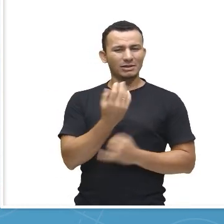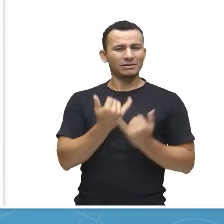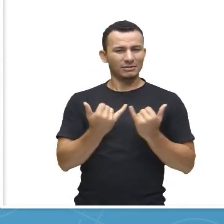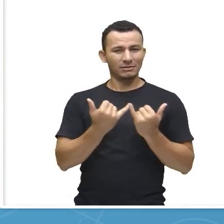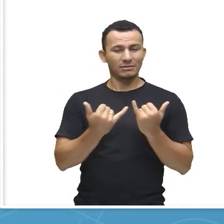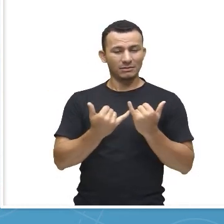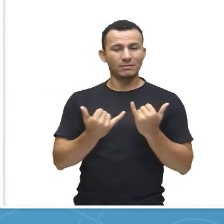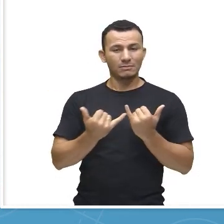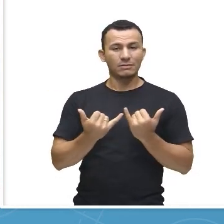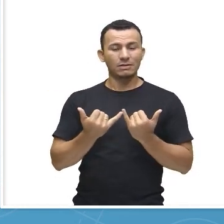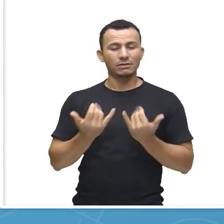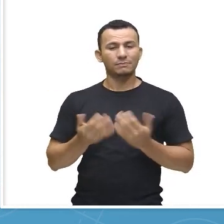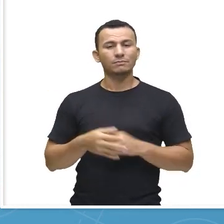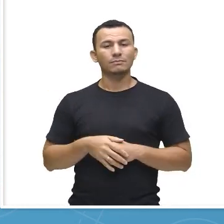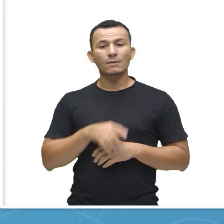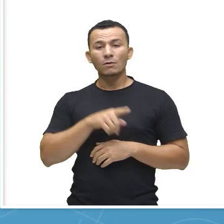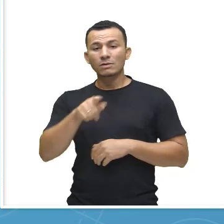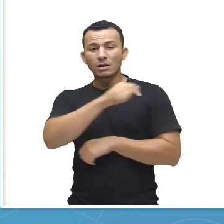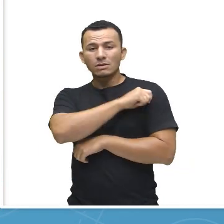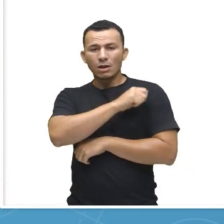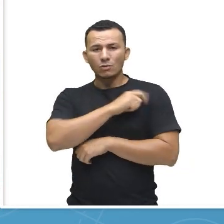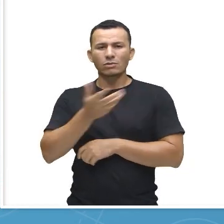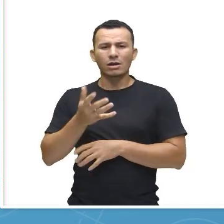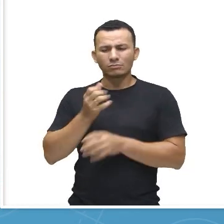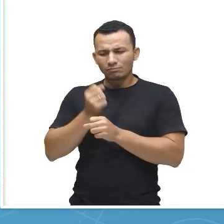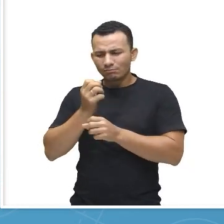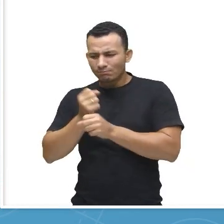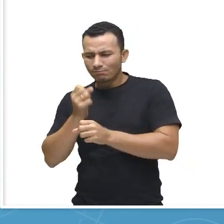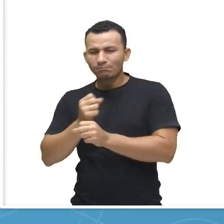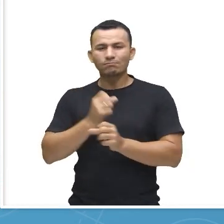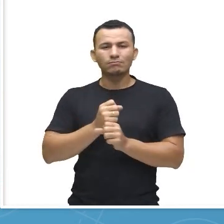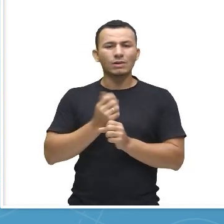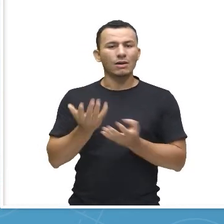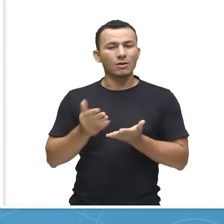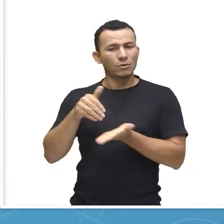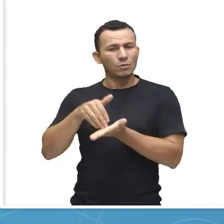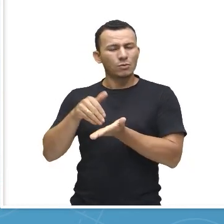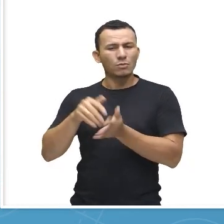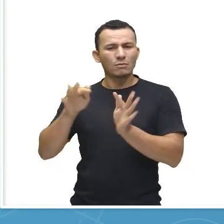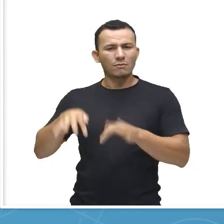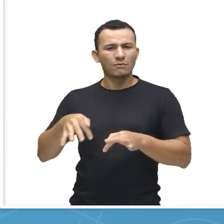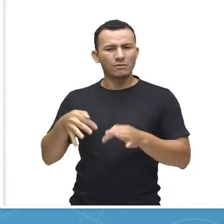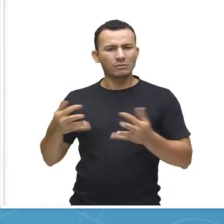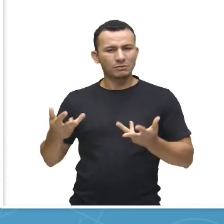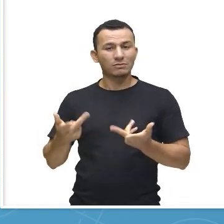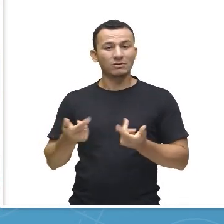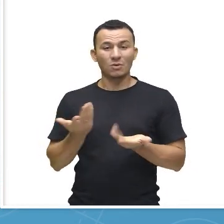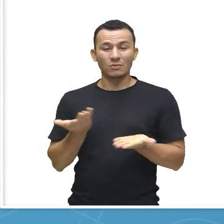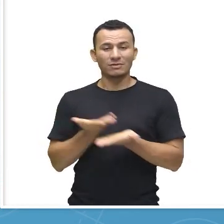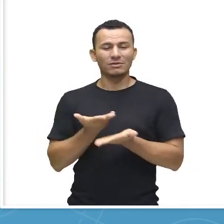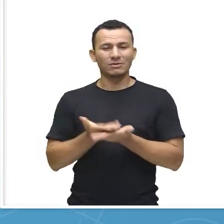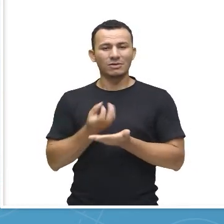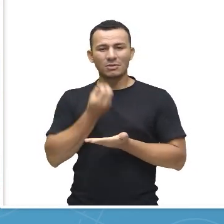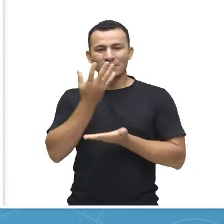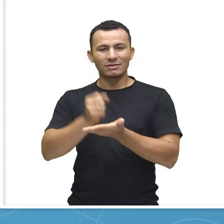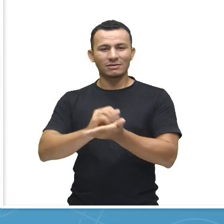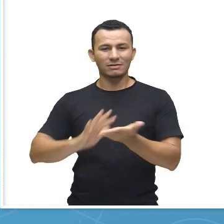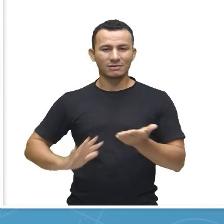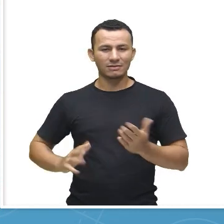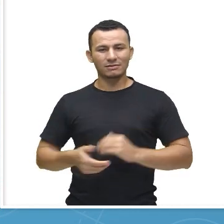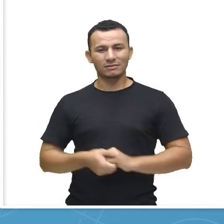gente fez, tá? Quero todo mundo fazendo essa quarta para a gente encerrar com chave de ouro a nossa aula de hoje. Boa atividade!